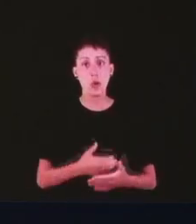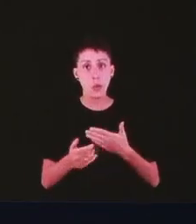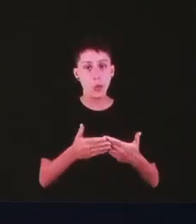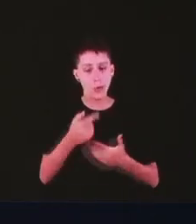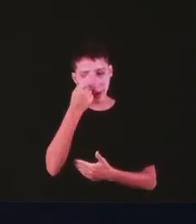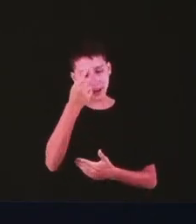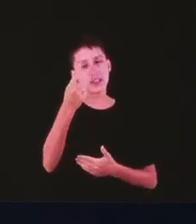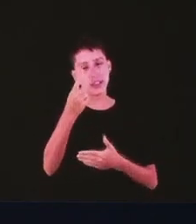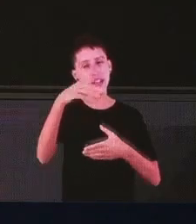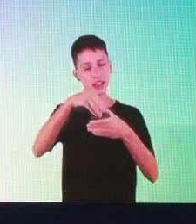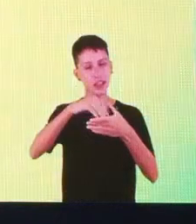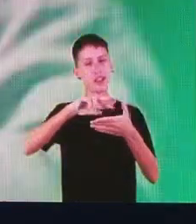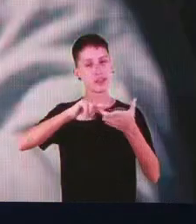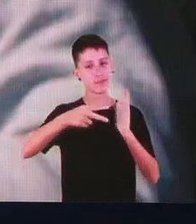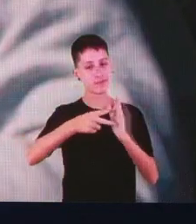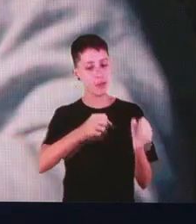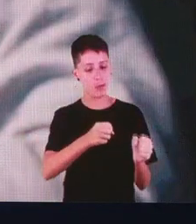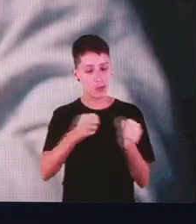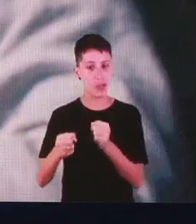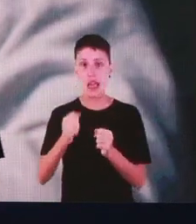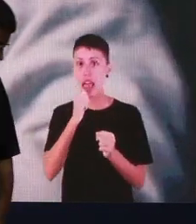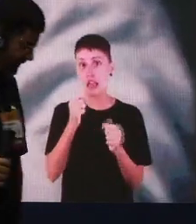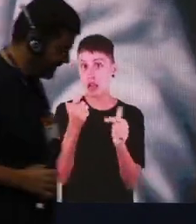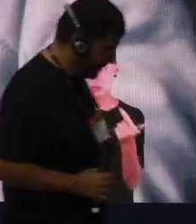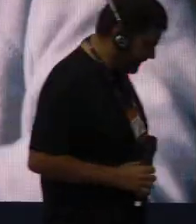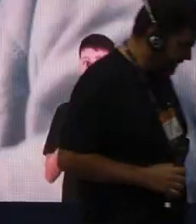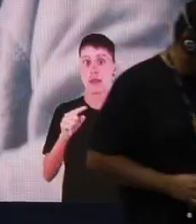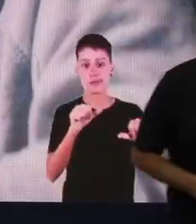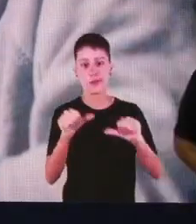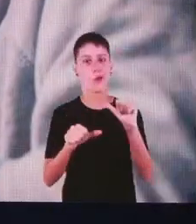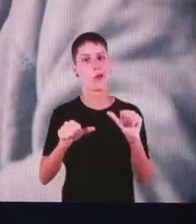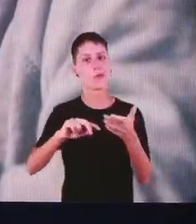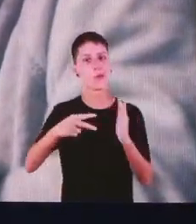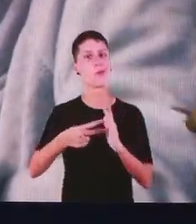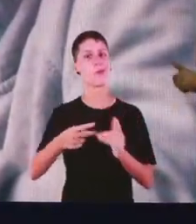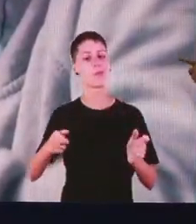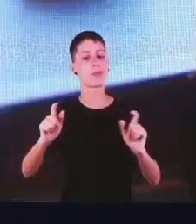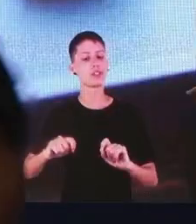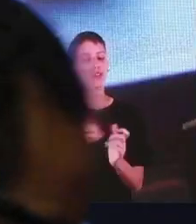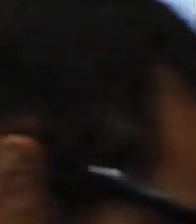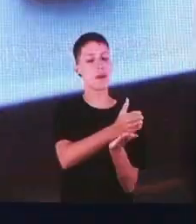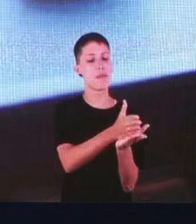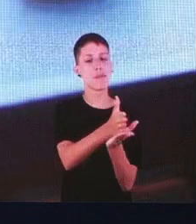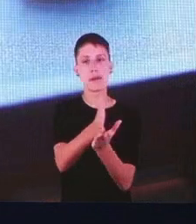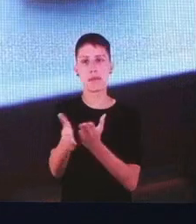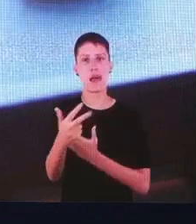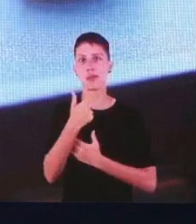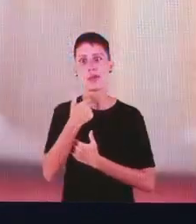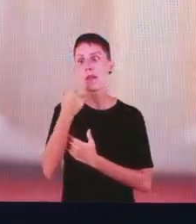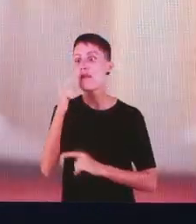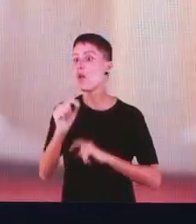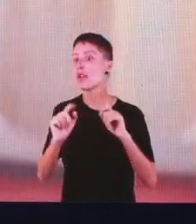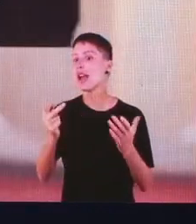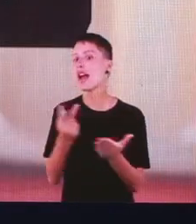um pouco dos 25 anos do NS. É algo que ainda não existe, mas já virou uma possibilidade. Algo que não se